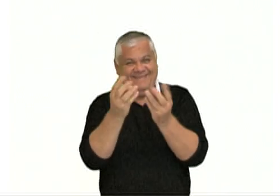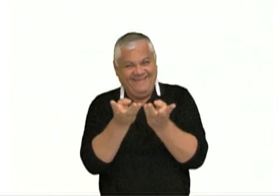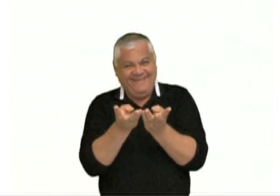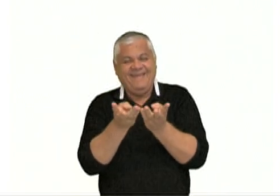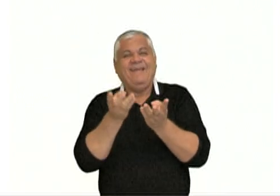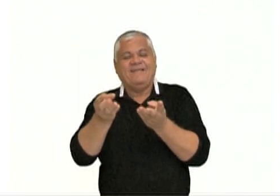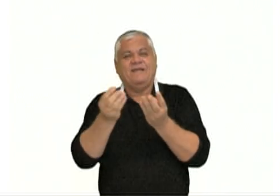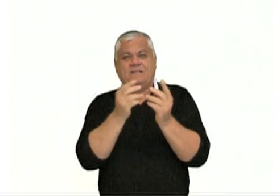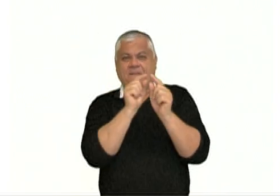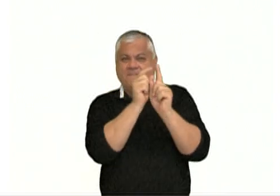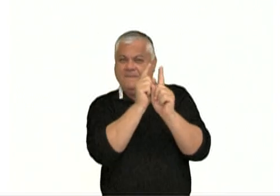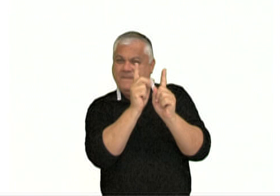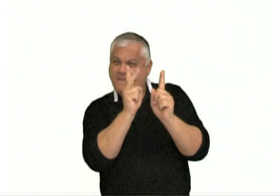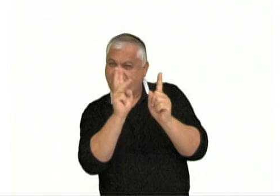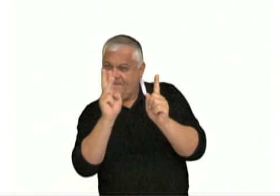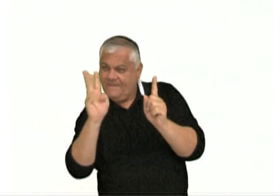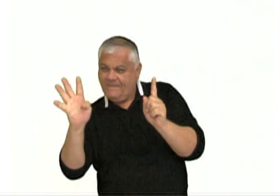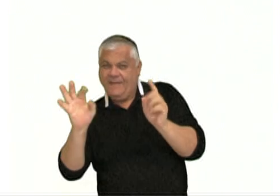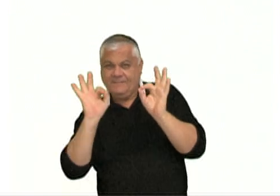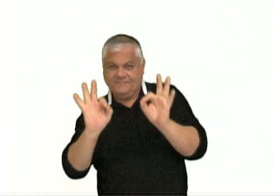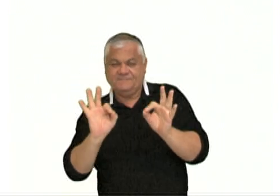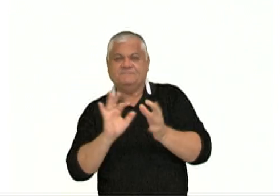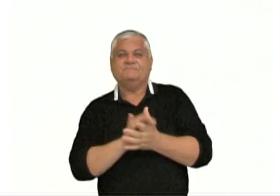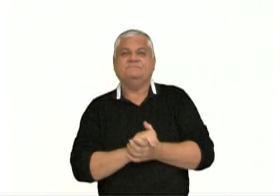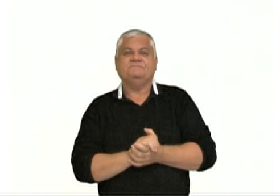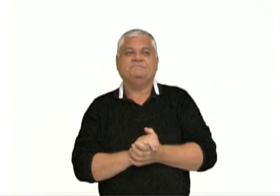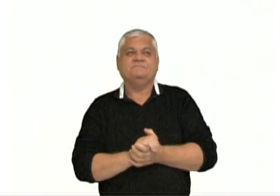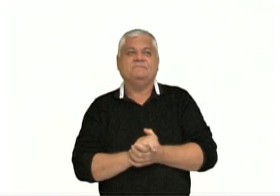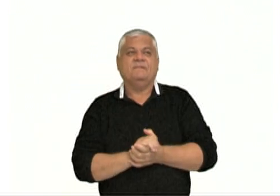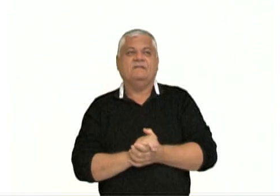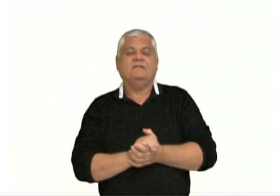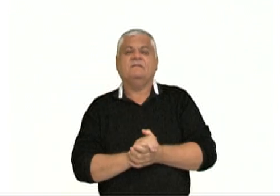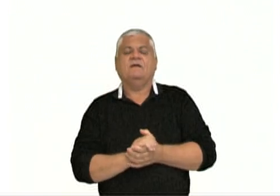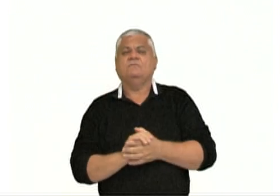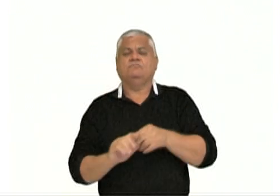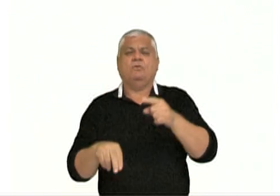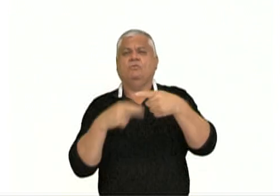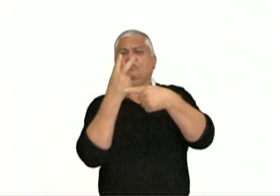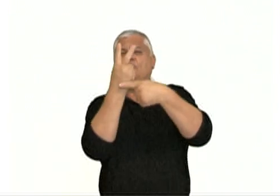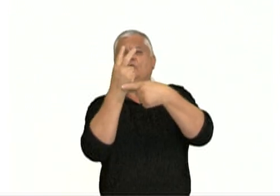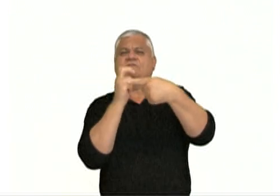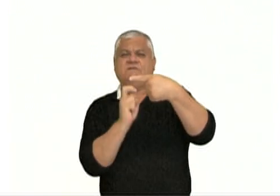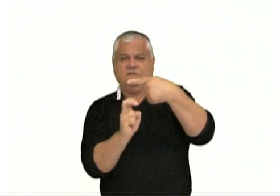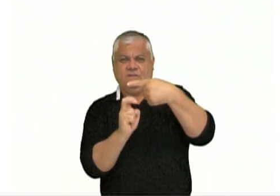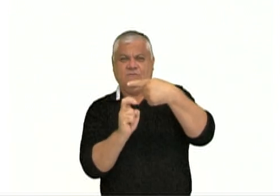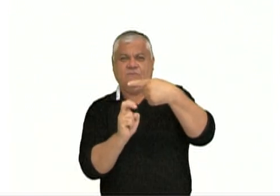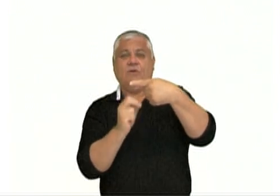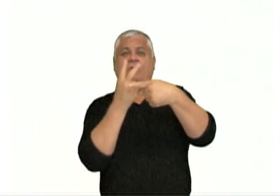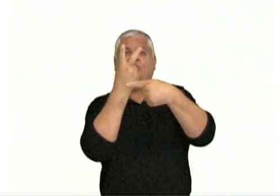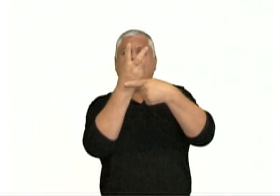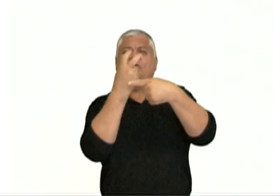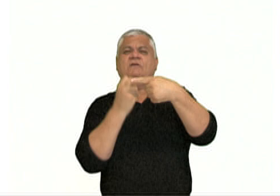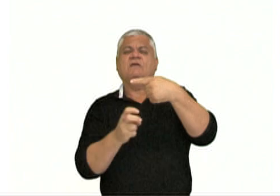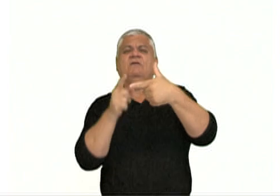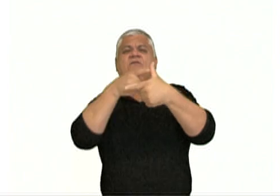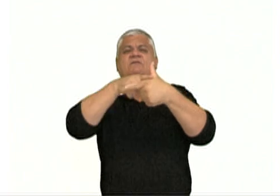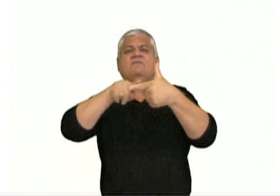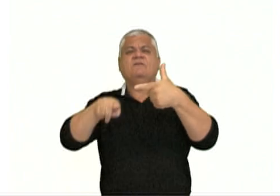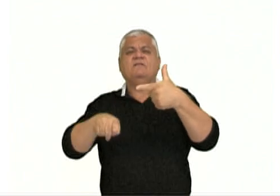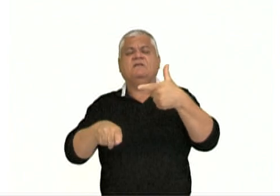agora ela colocou em ordem, certo? Veja, 2/5, se eu dividir isso, vai